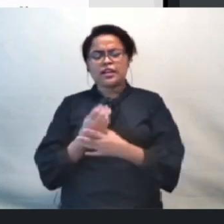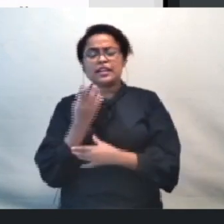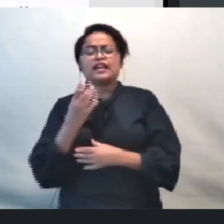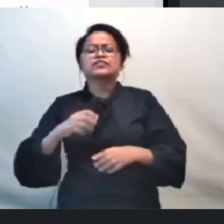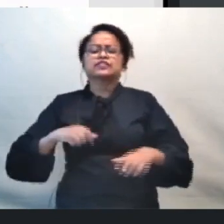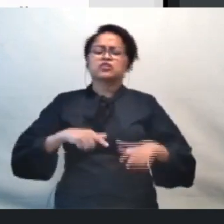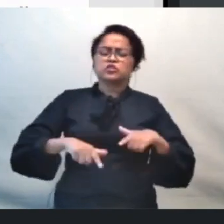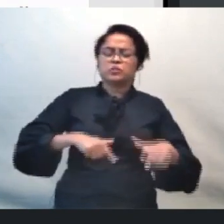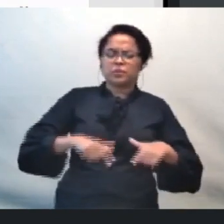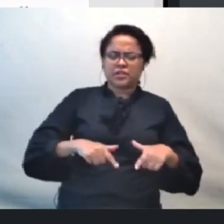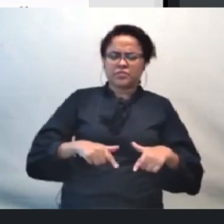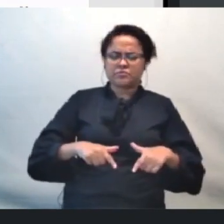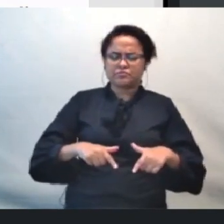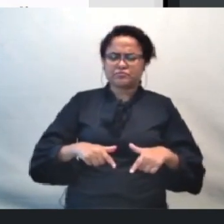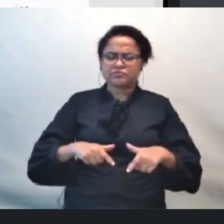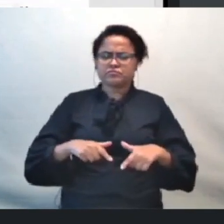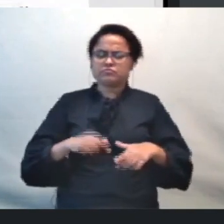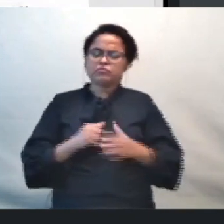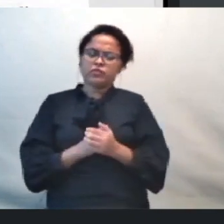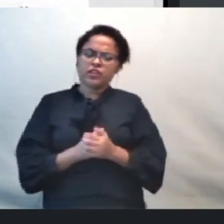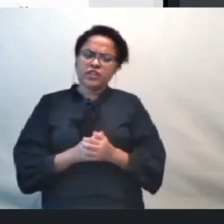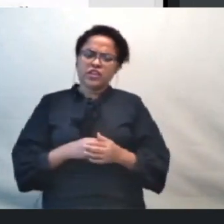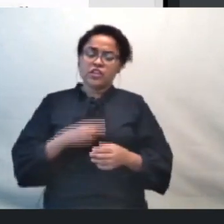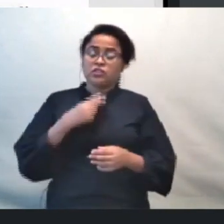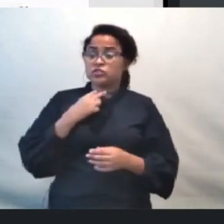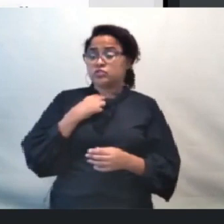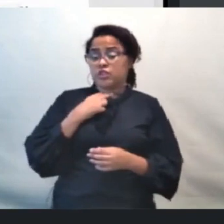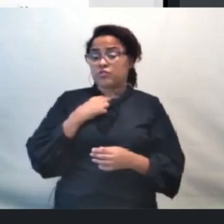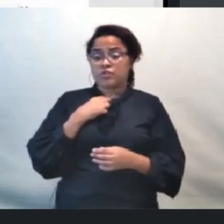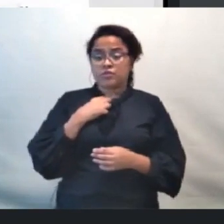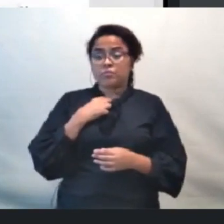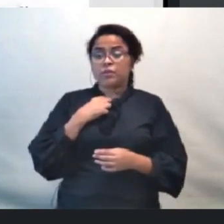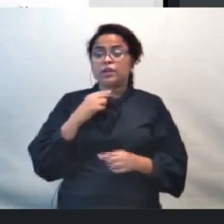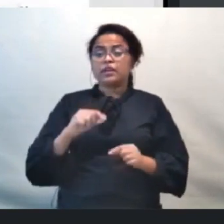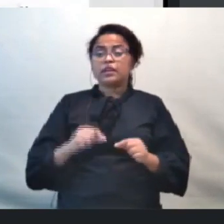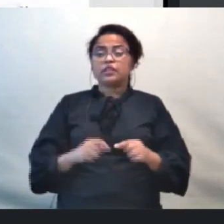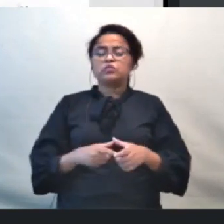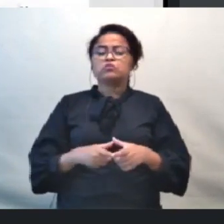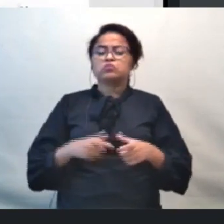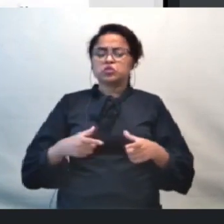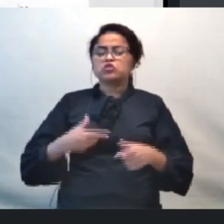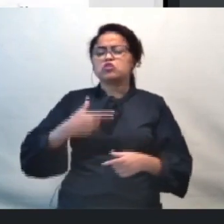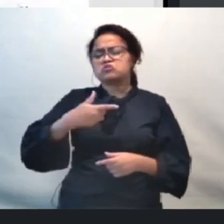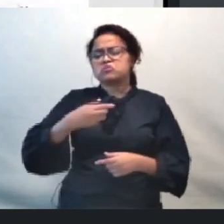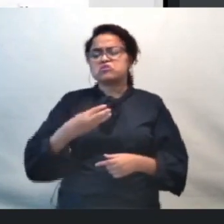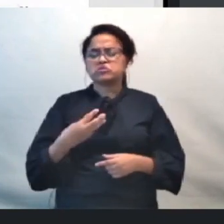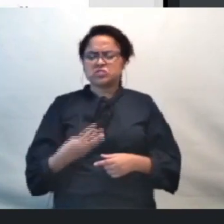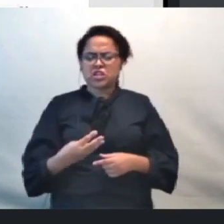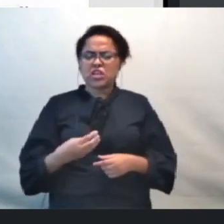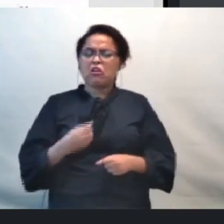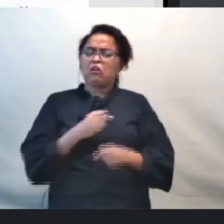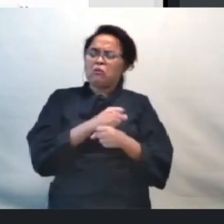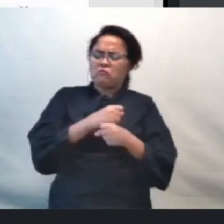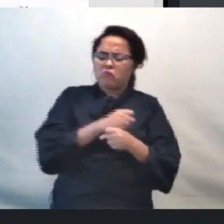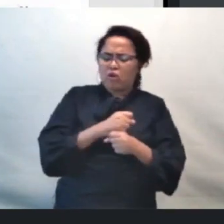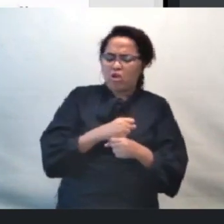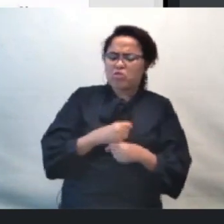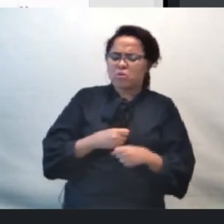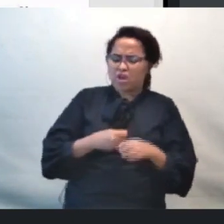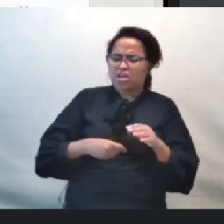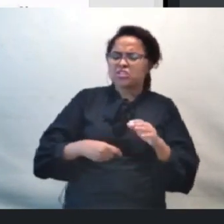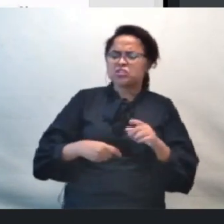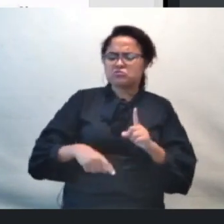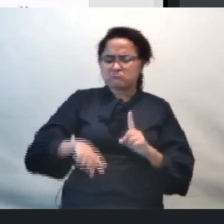da taxa de desocupação trimestral, demonstrando aí que 2023 foi um ano positivo, onde a